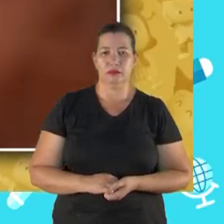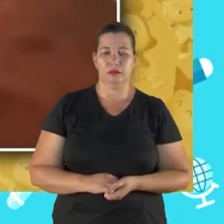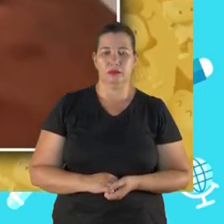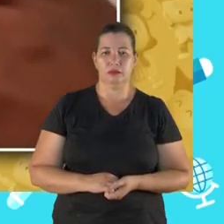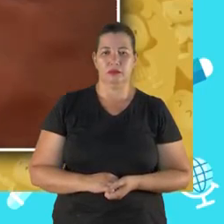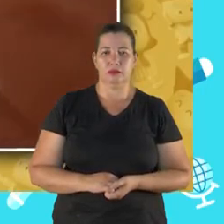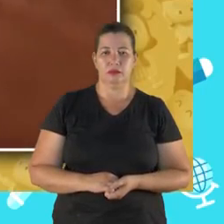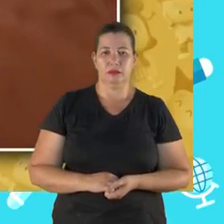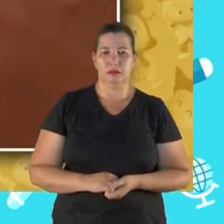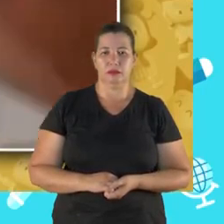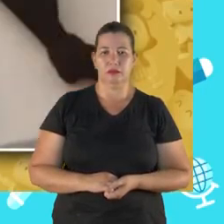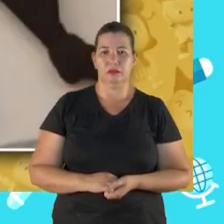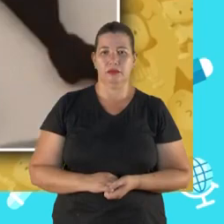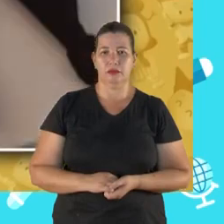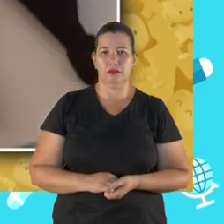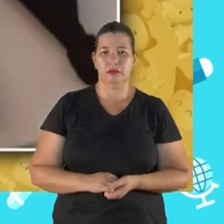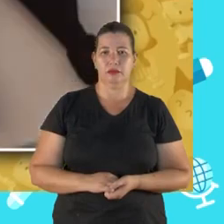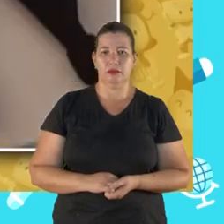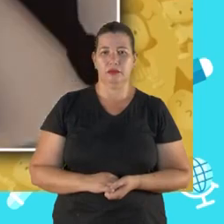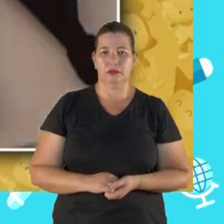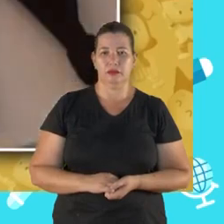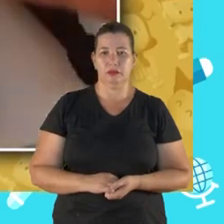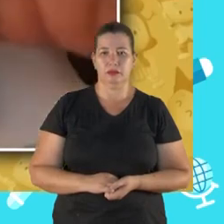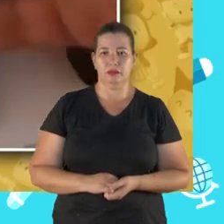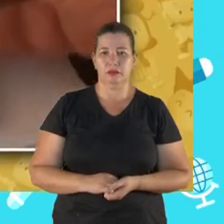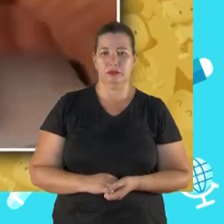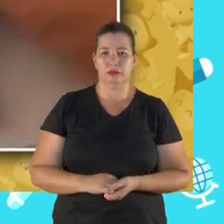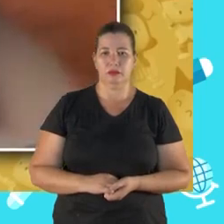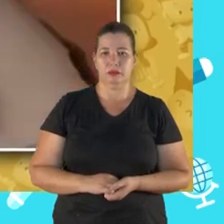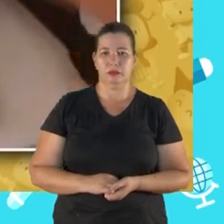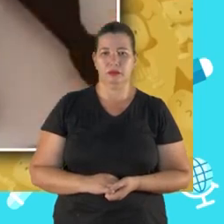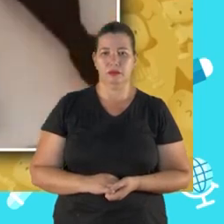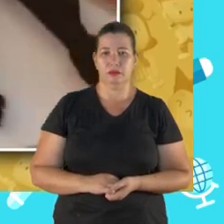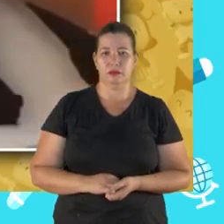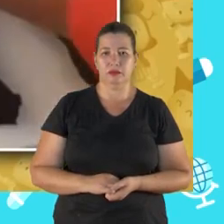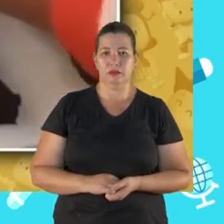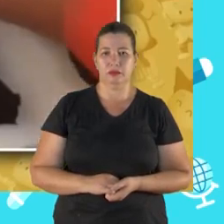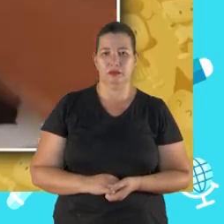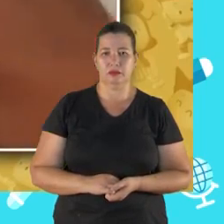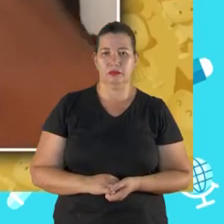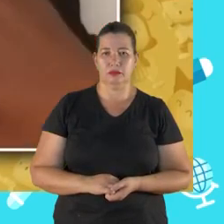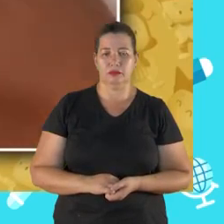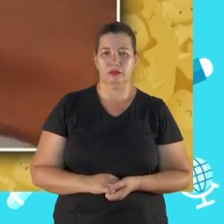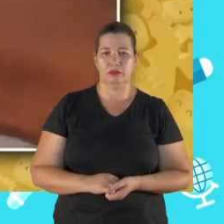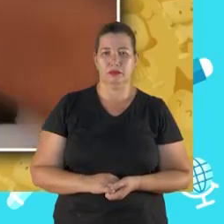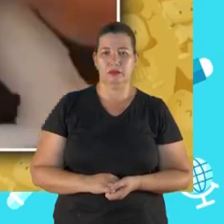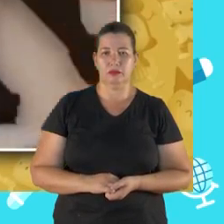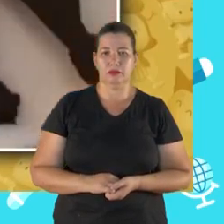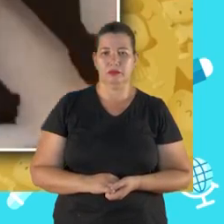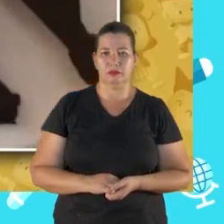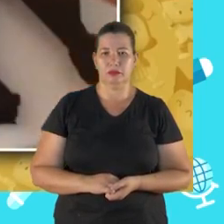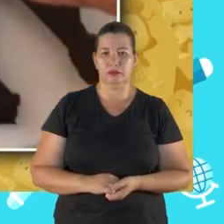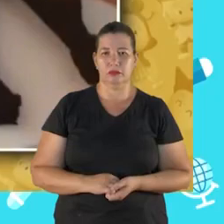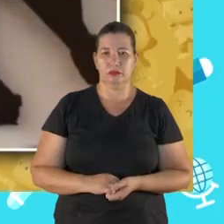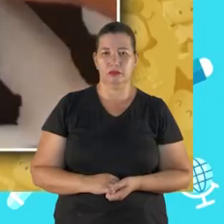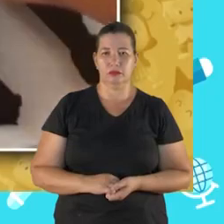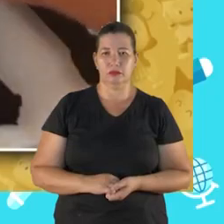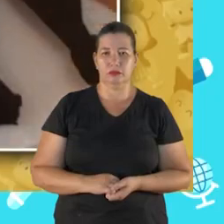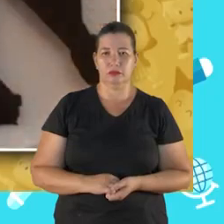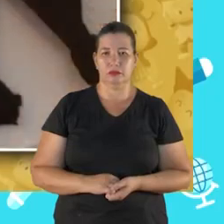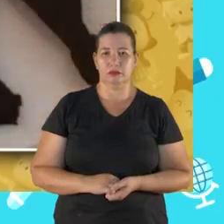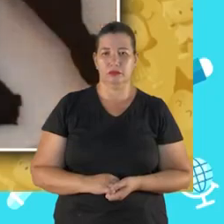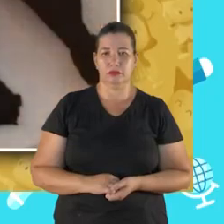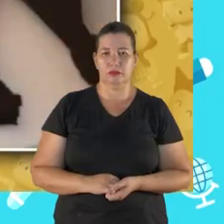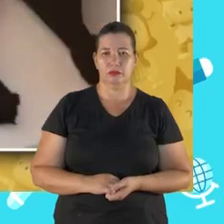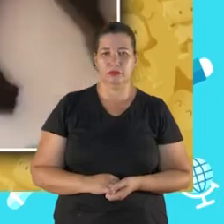aqui a roupinha da Bayomi? Tada, voltei. Minha mãe ajudou, ó. Cortou bem no centro do tecido.